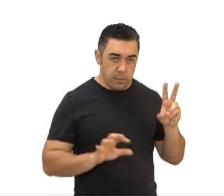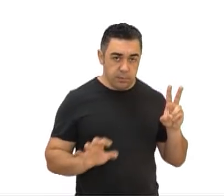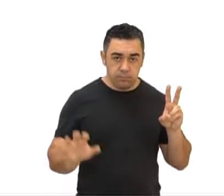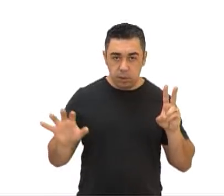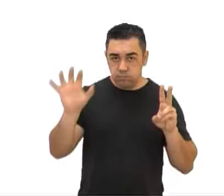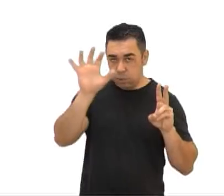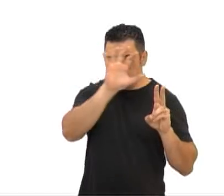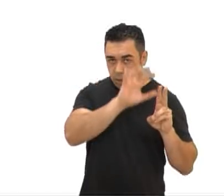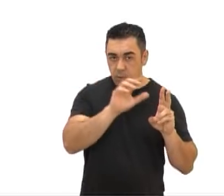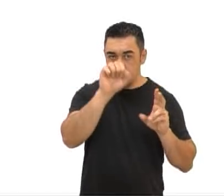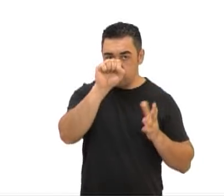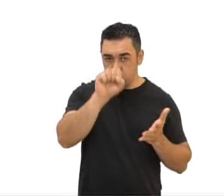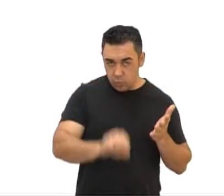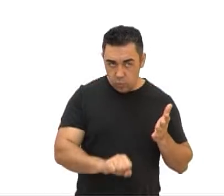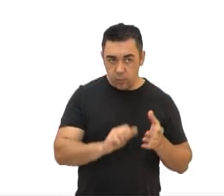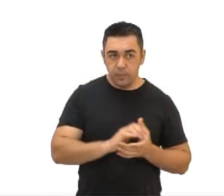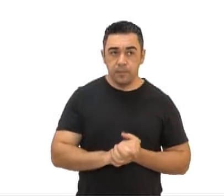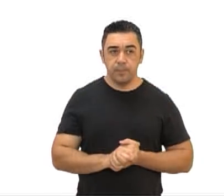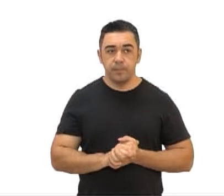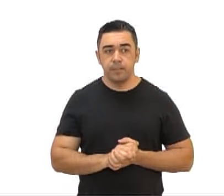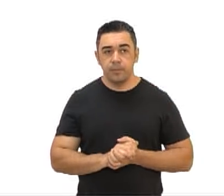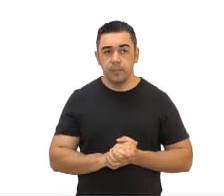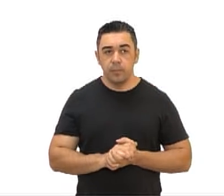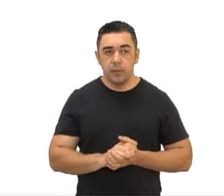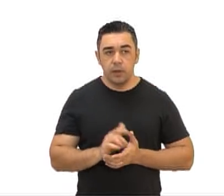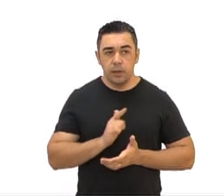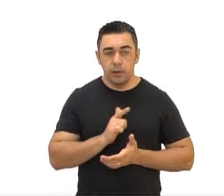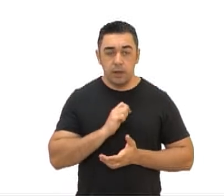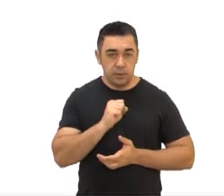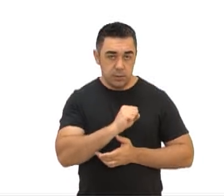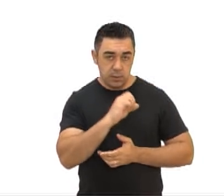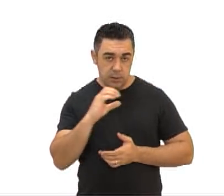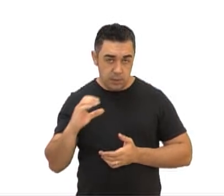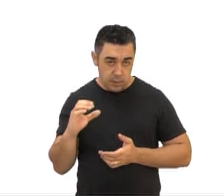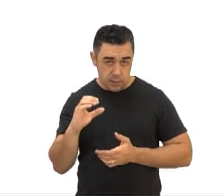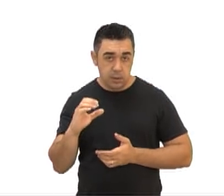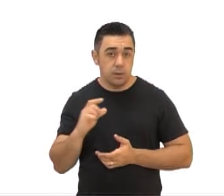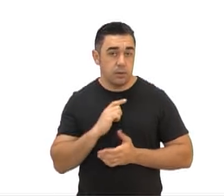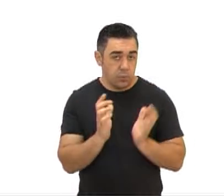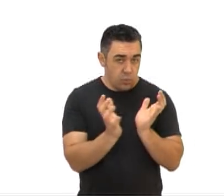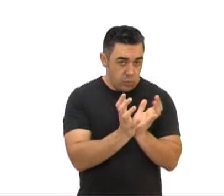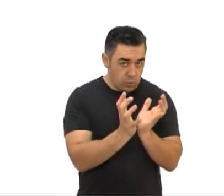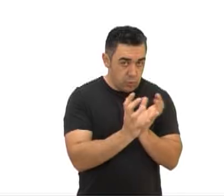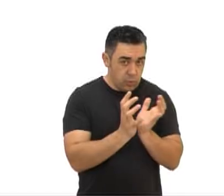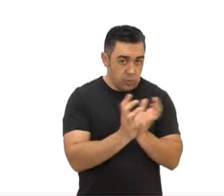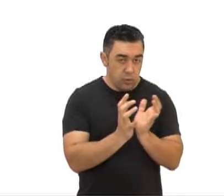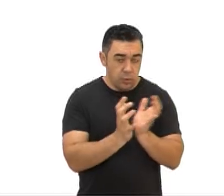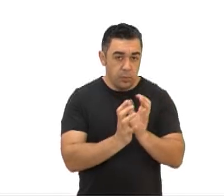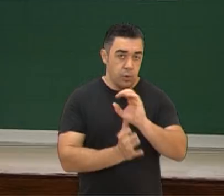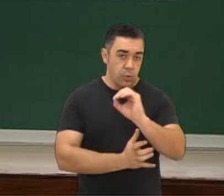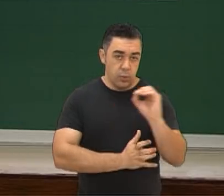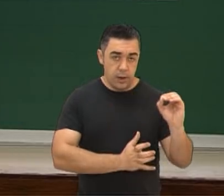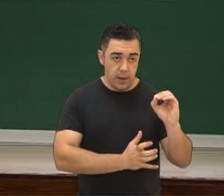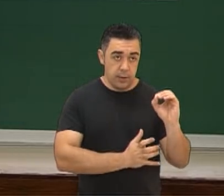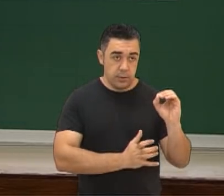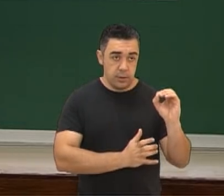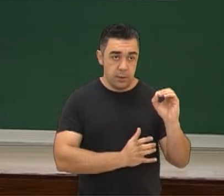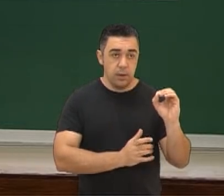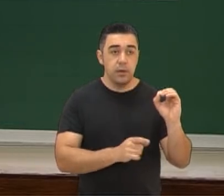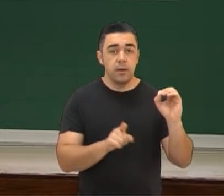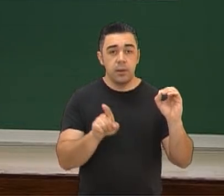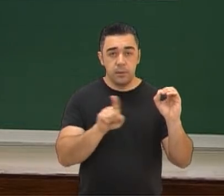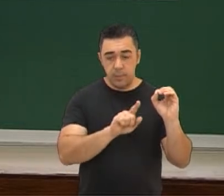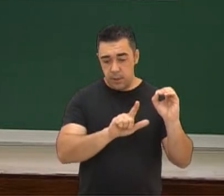da região sul. Então, nós vamos ter ali, em Santa Catarina, alguns grupos no oeste e uma grande concentração